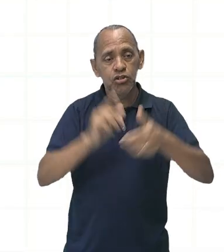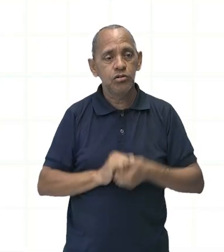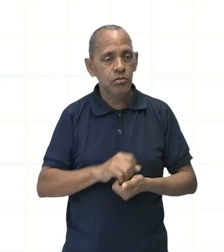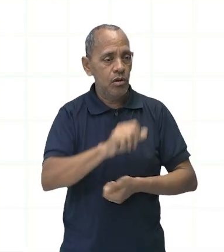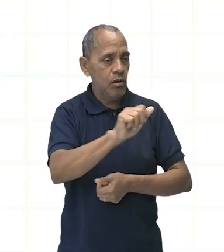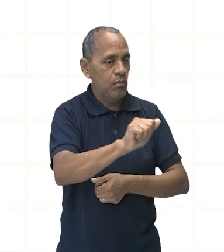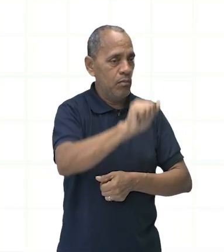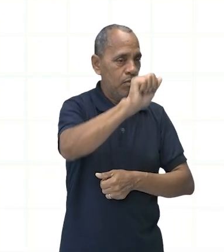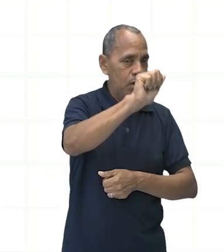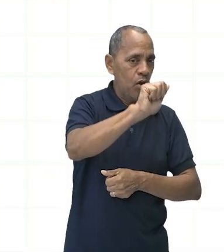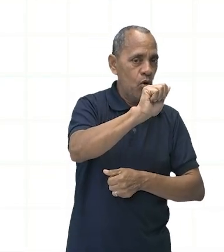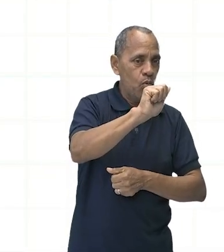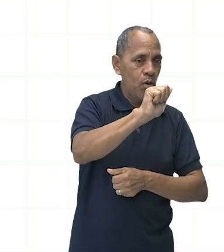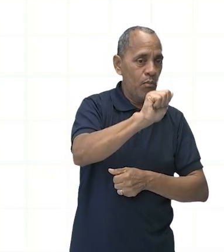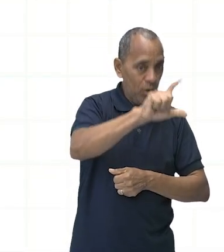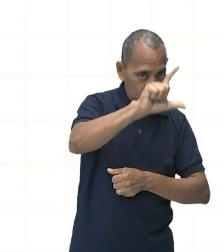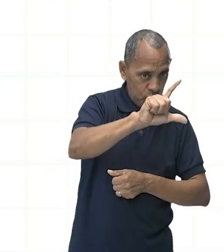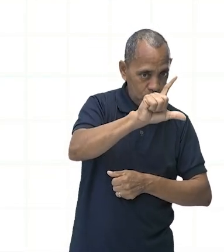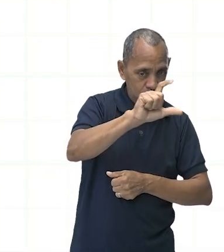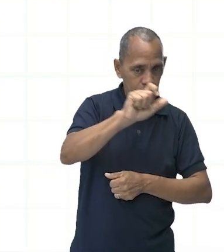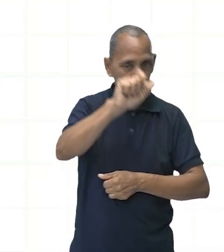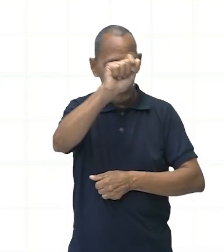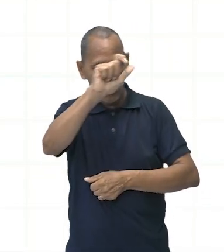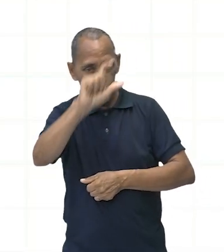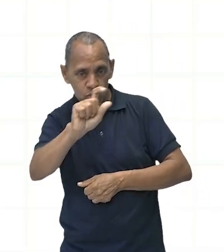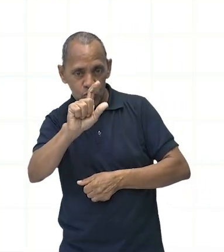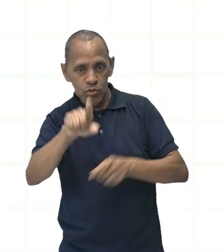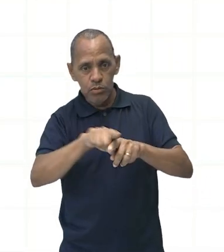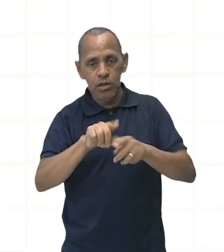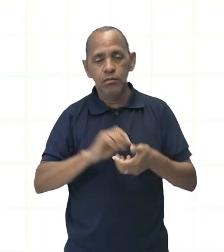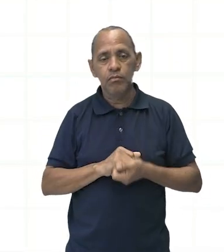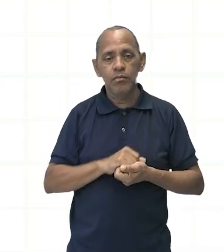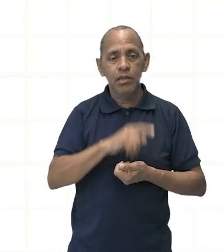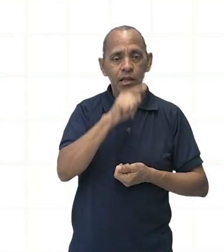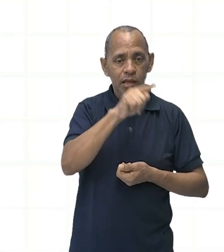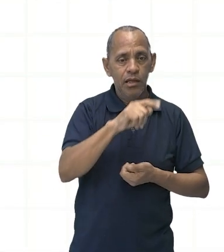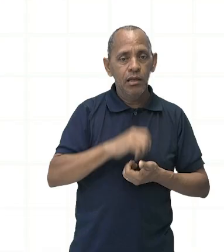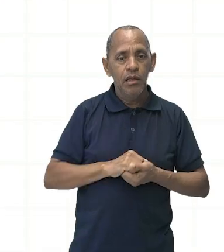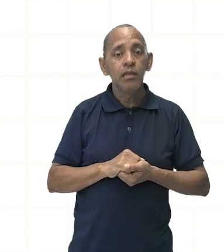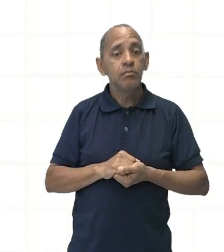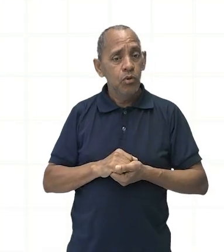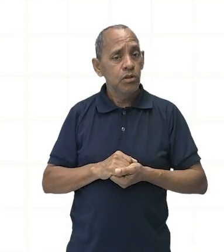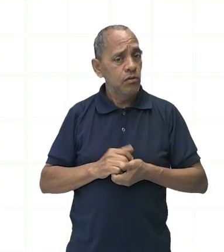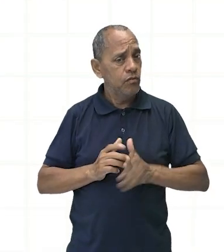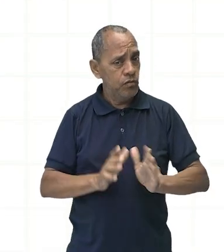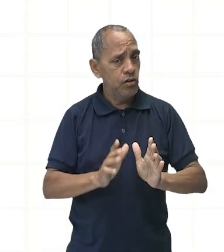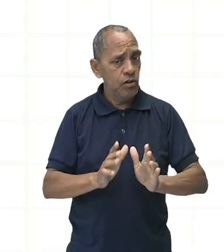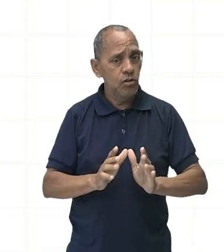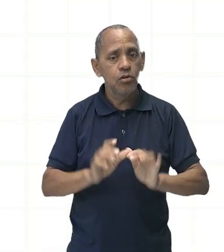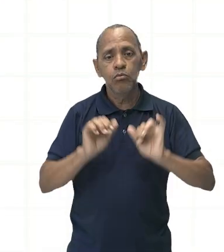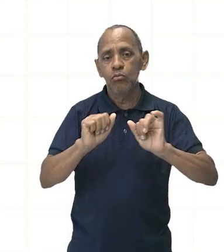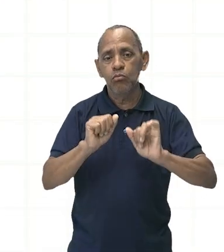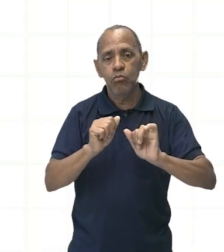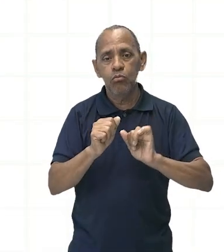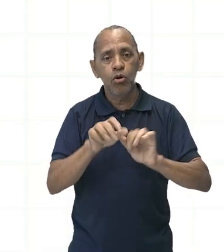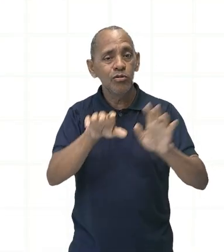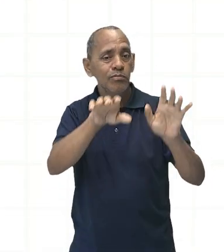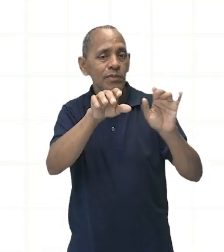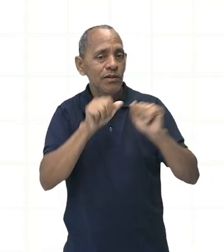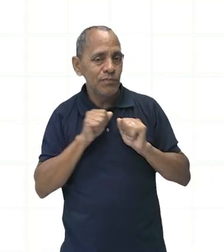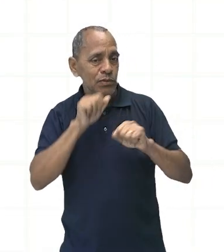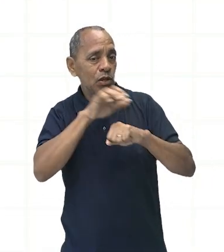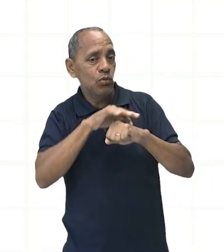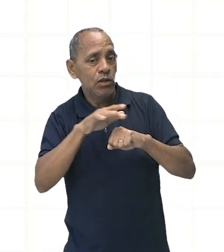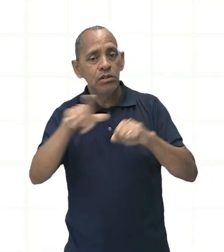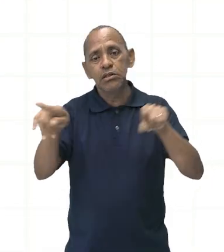maiúscula e uma minúscula. Uma vez que eles são heterozigotos, eles podem ter uma prole, então, que pode manifestar